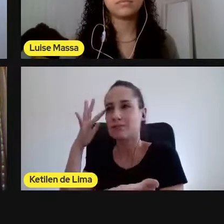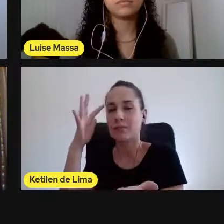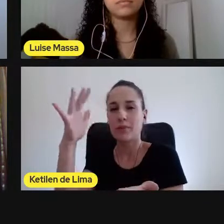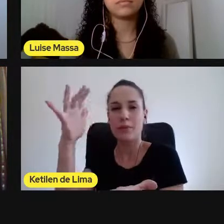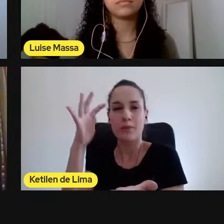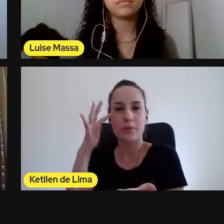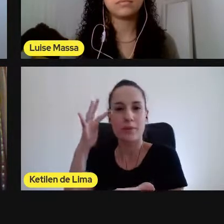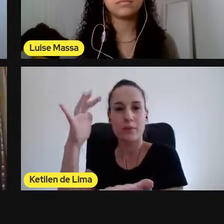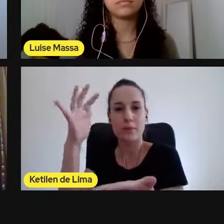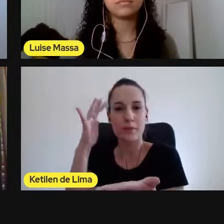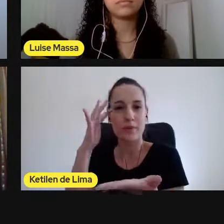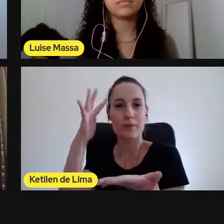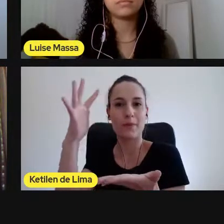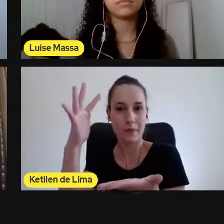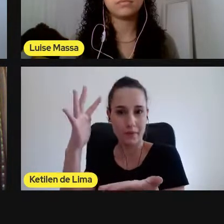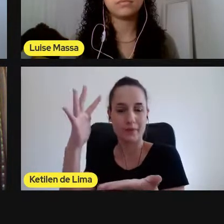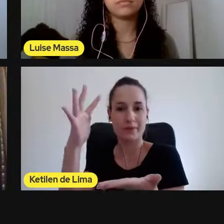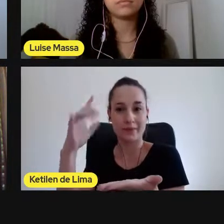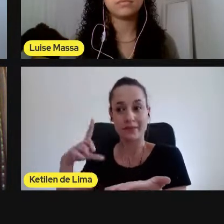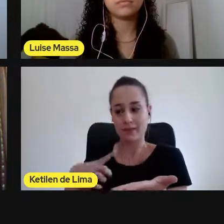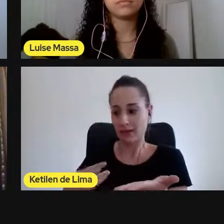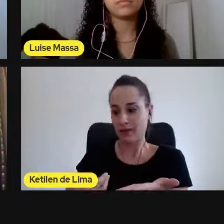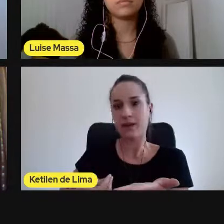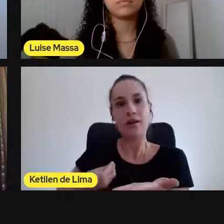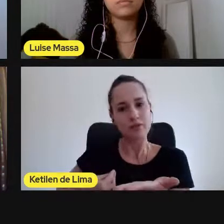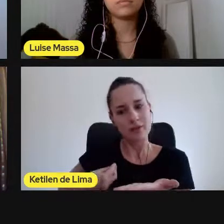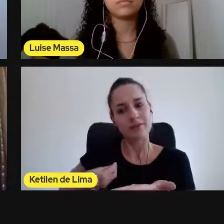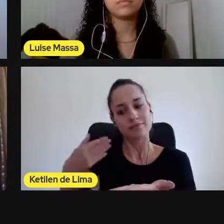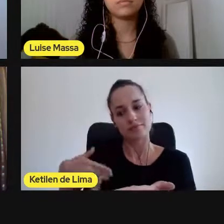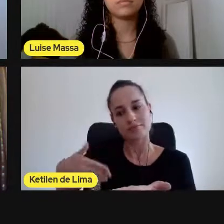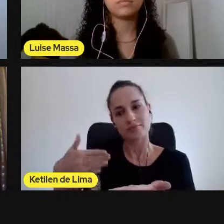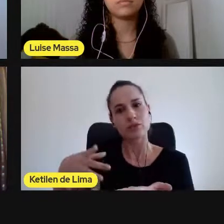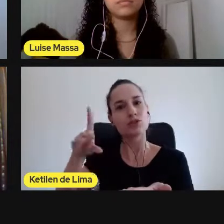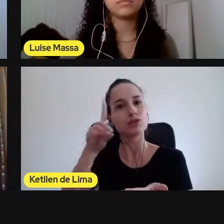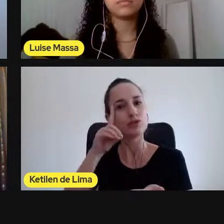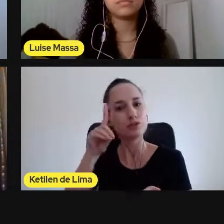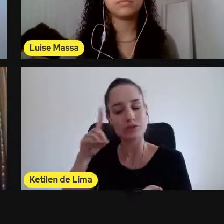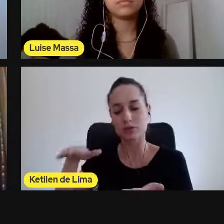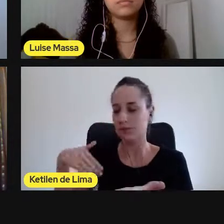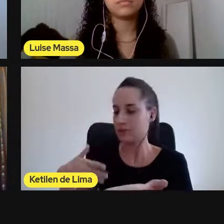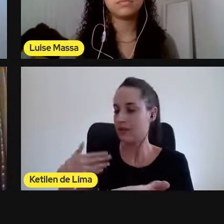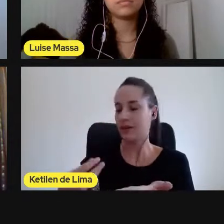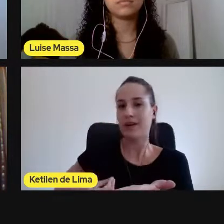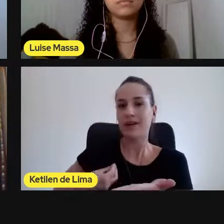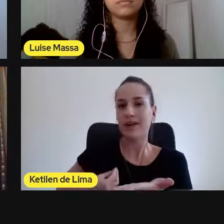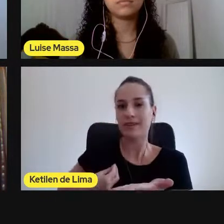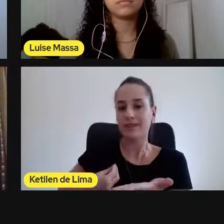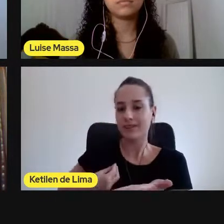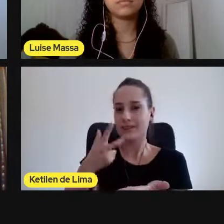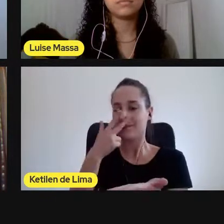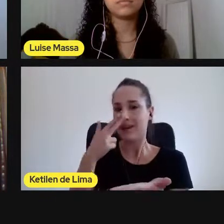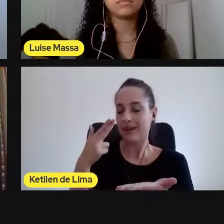como algo presente no nosso dia a dia, no nosso cotidiano, né? A nossa vida como uma obra de arte.